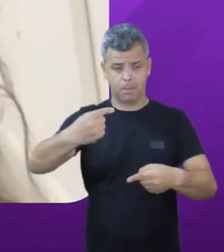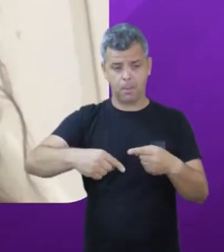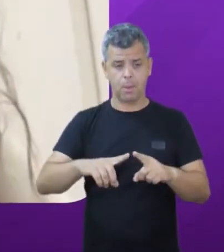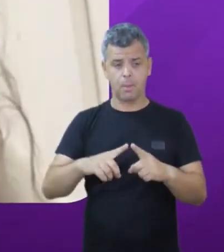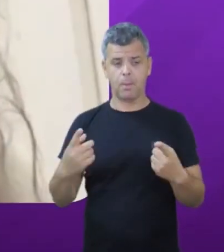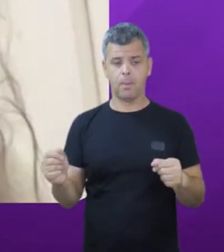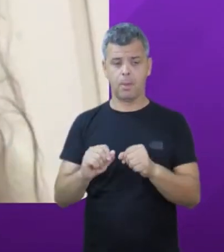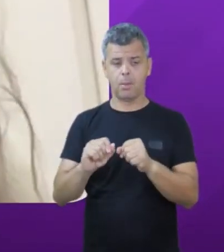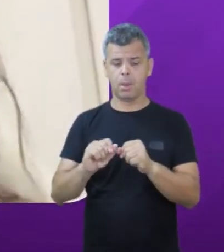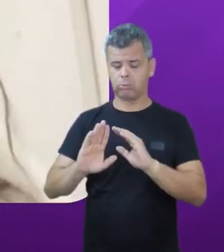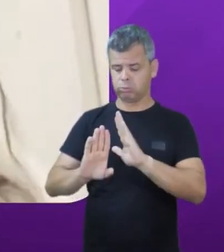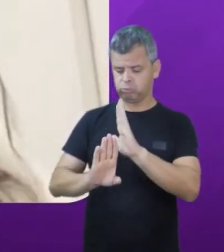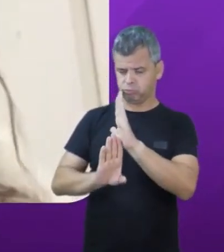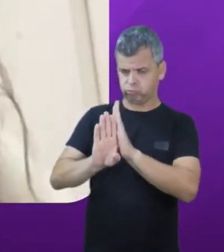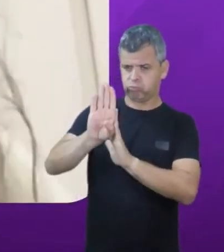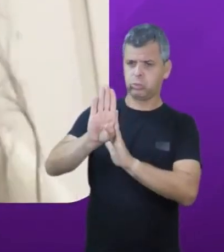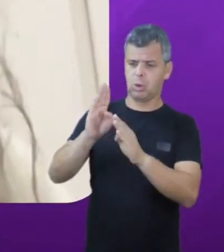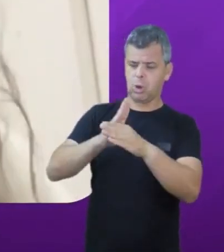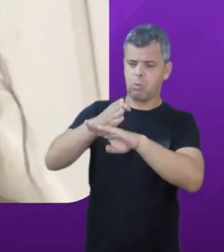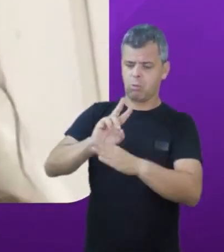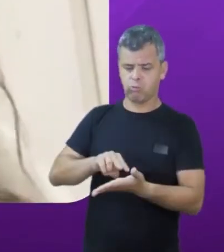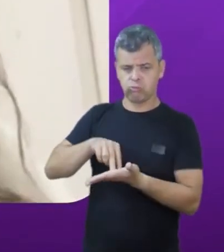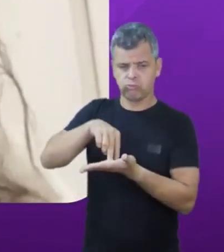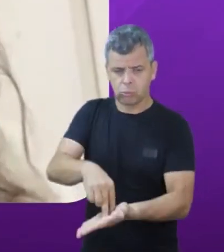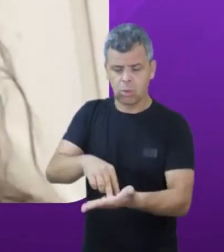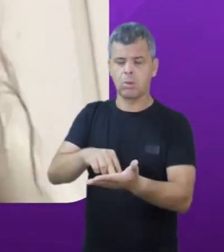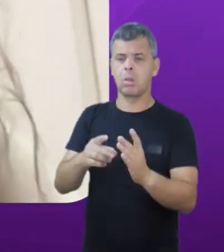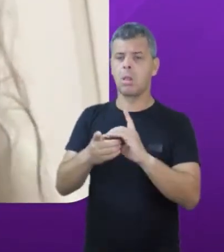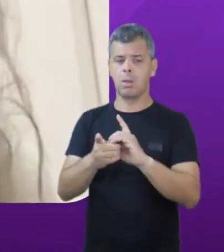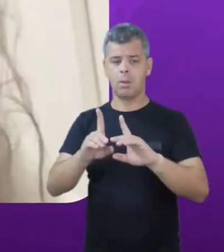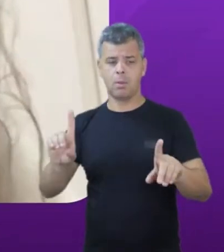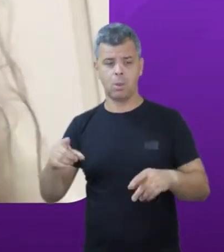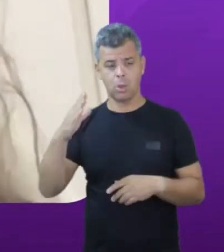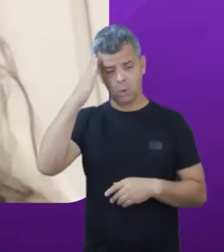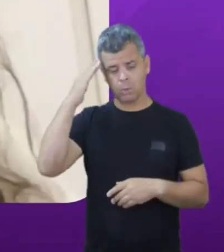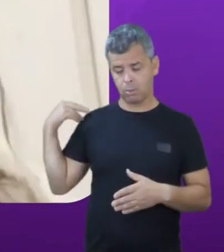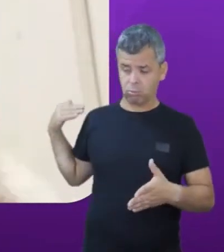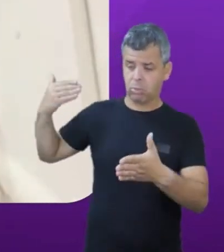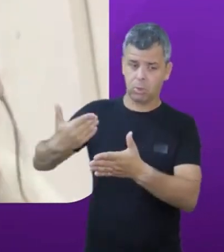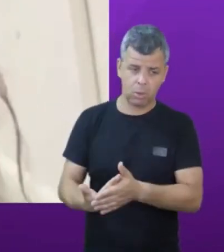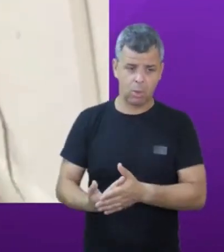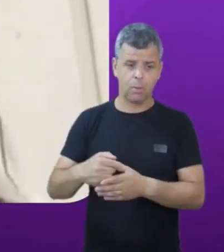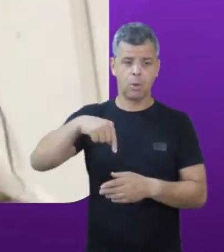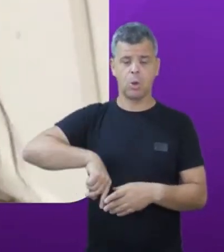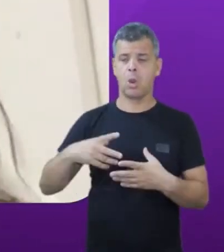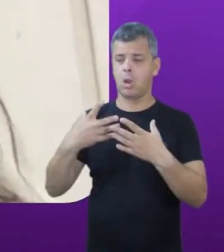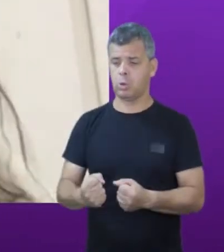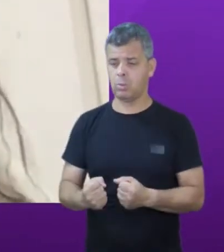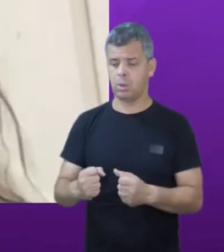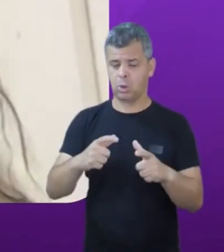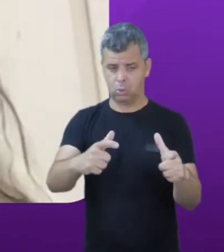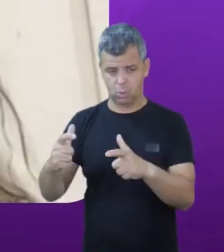falar sobre a ascensão da mulher na política, da resistência da democracia, se a gente não souber a nossa história, o lugar que a gente ocupa nesse